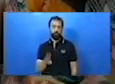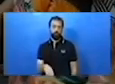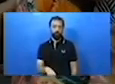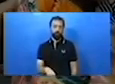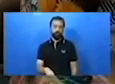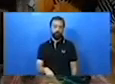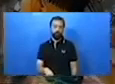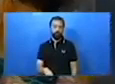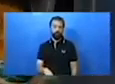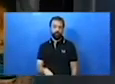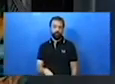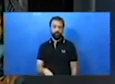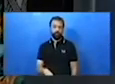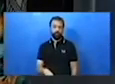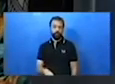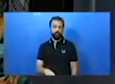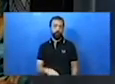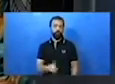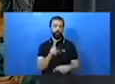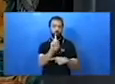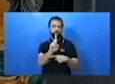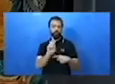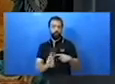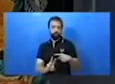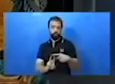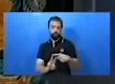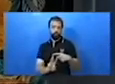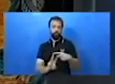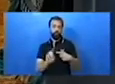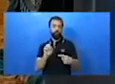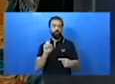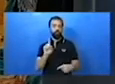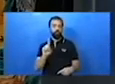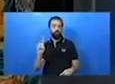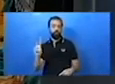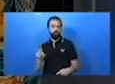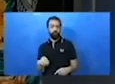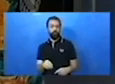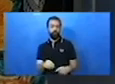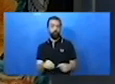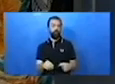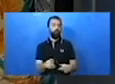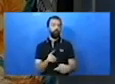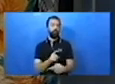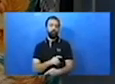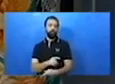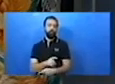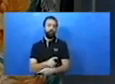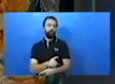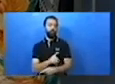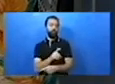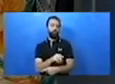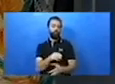eu ver onde que eu vou. No B, 1/3 de 12. Vou dividir em 3 partes o meu